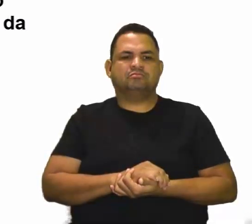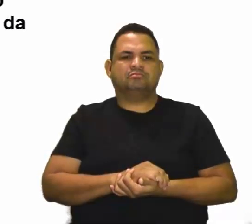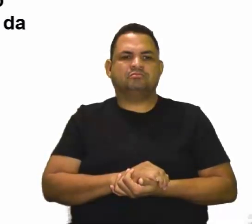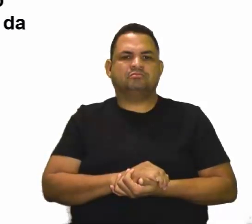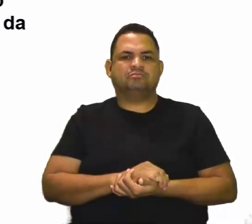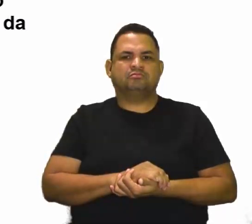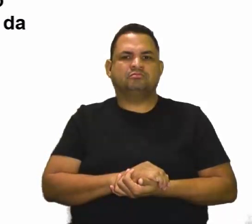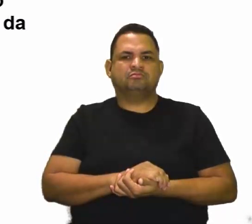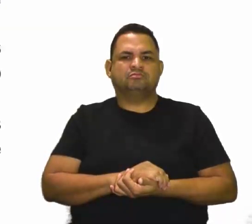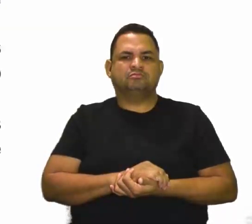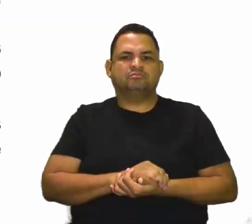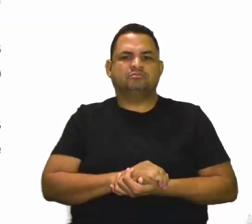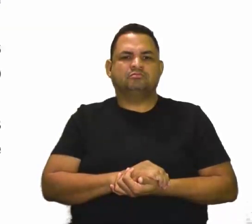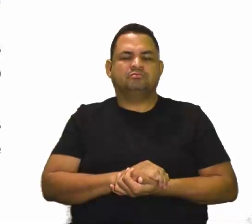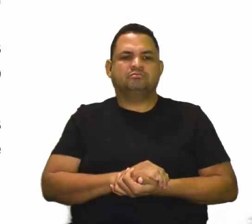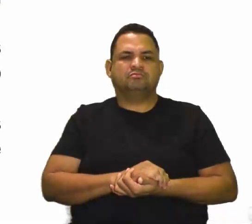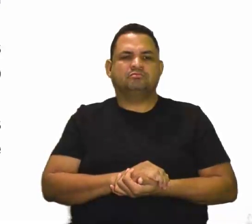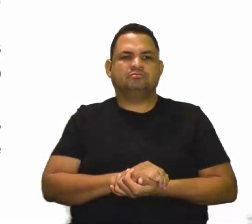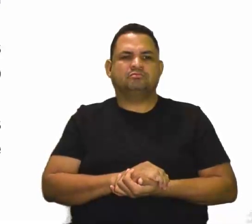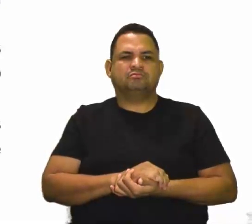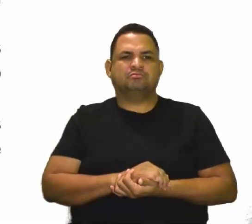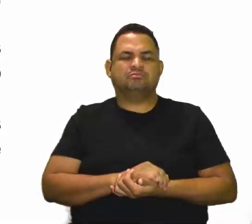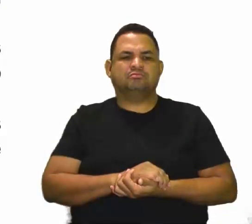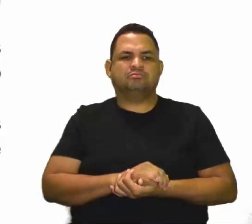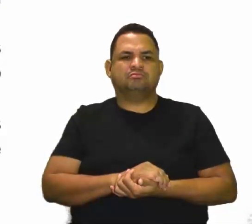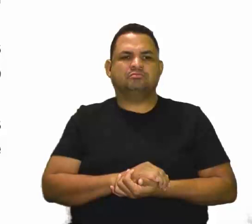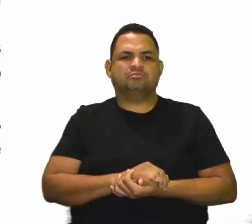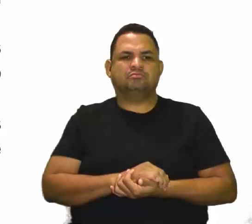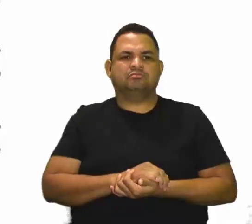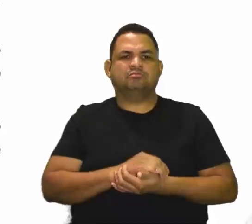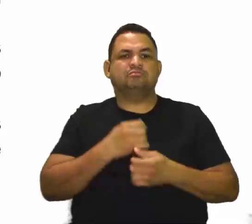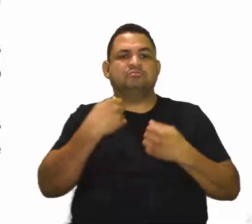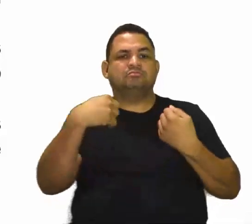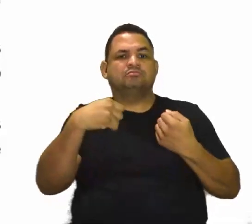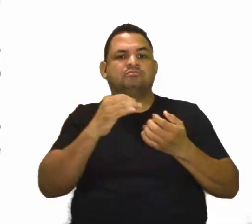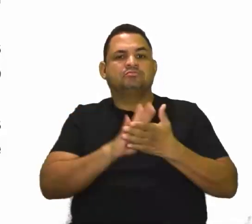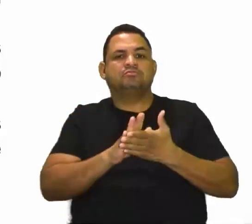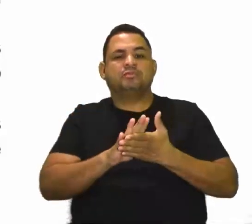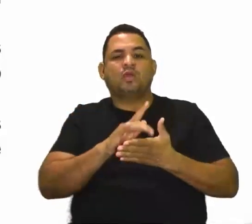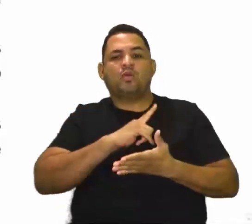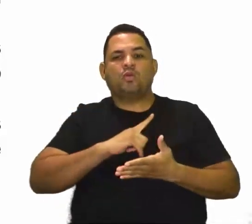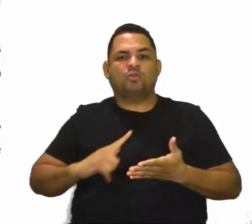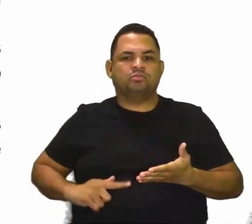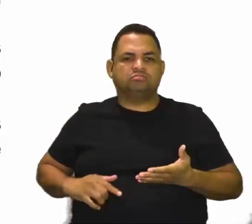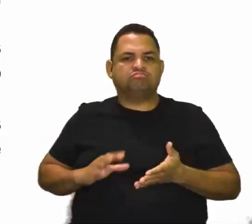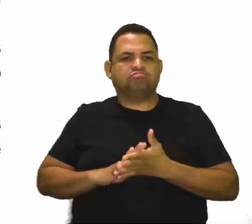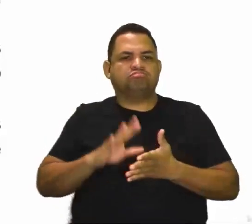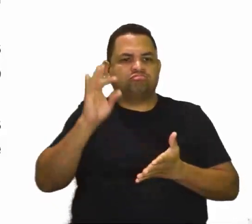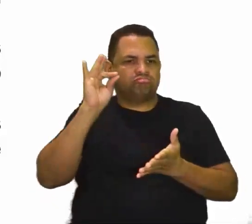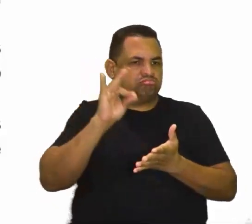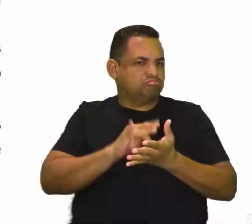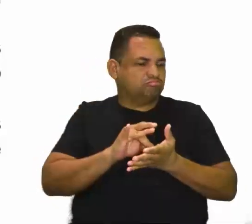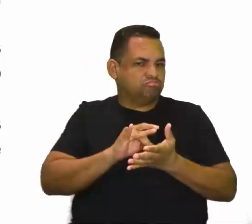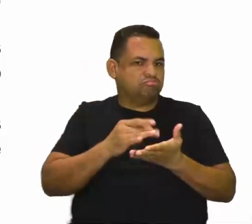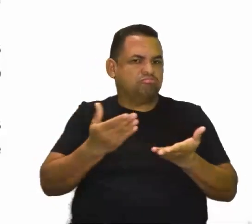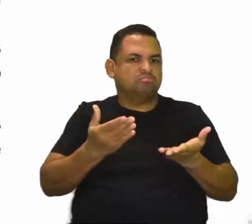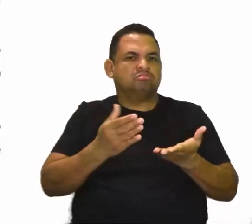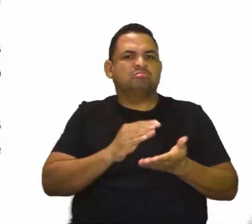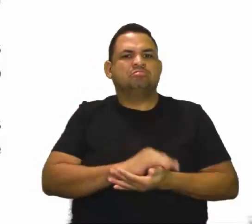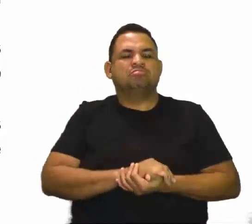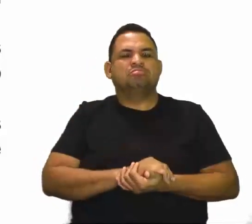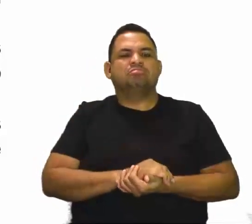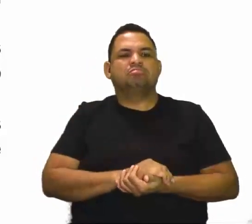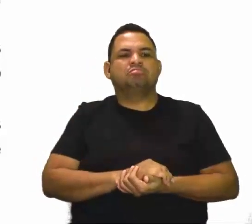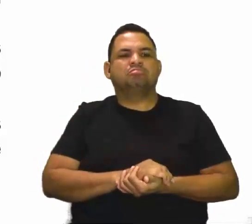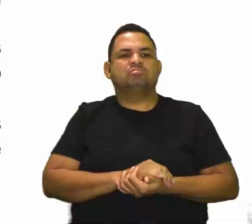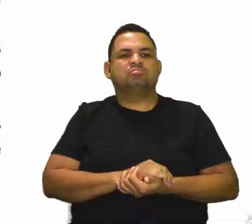tendo em suas explicações a necessidade por parte do governo de afirmar